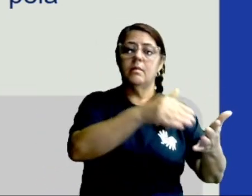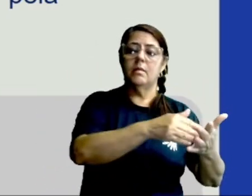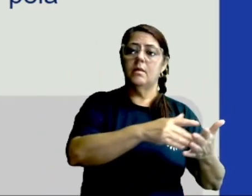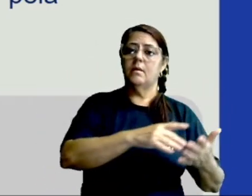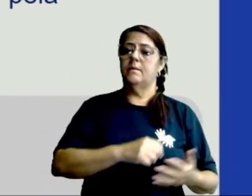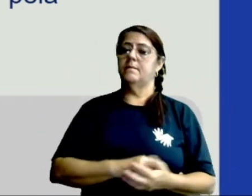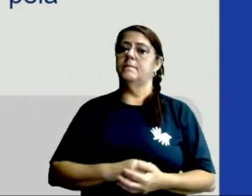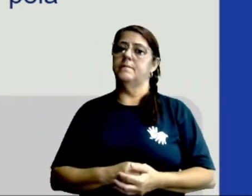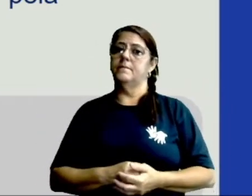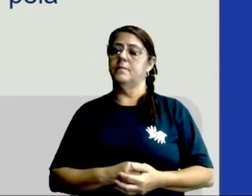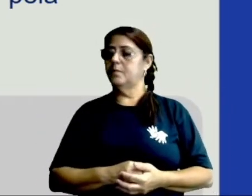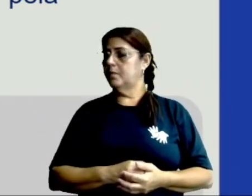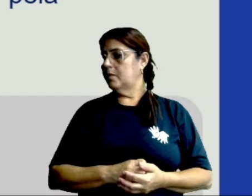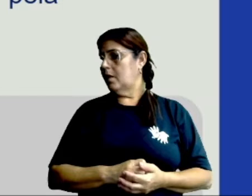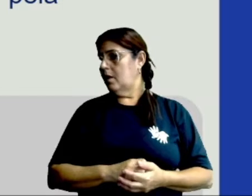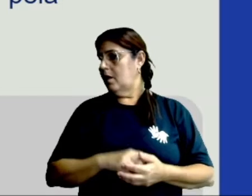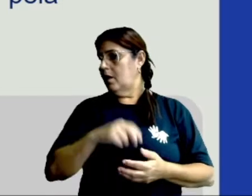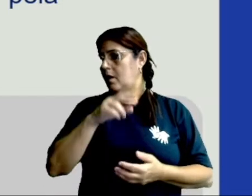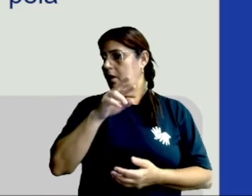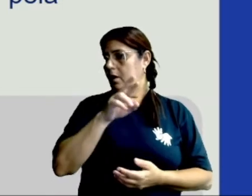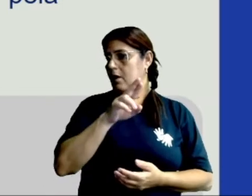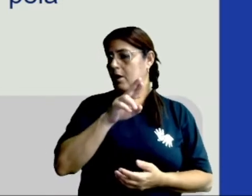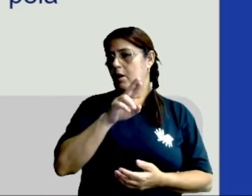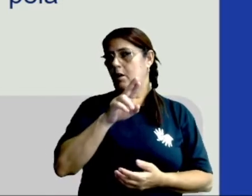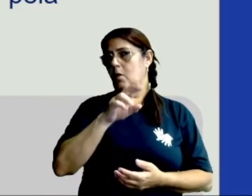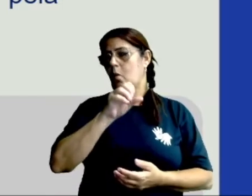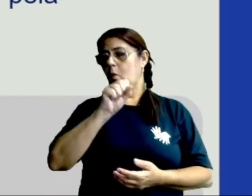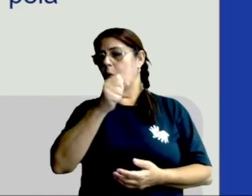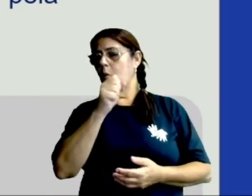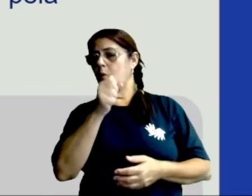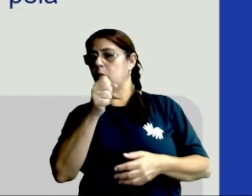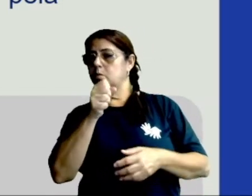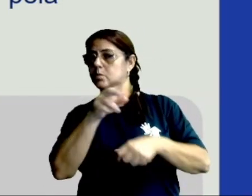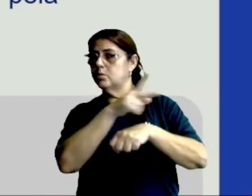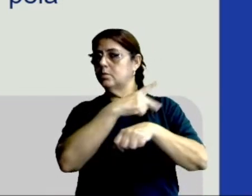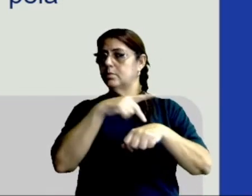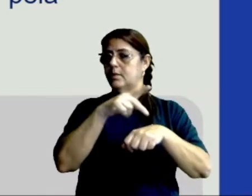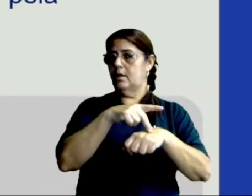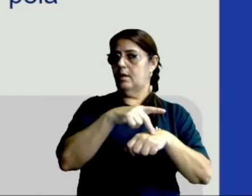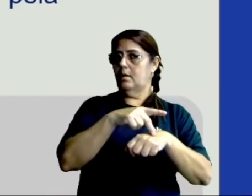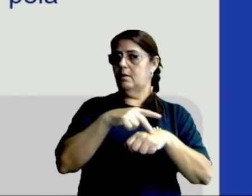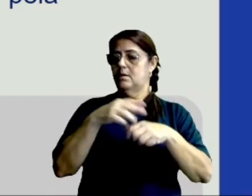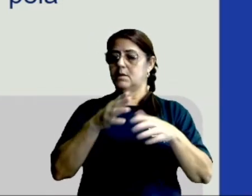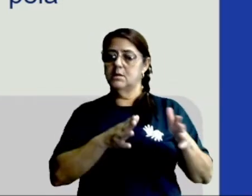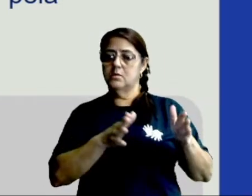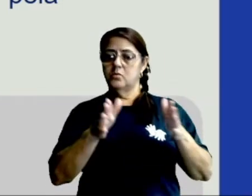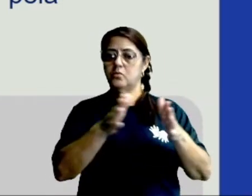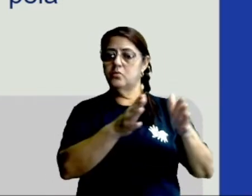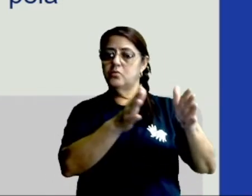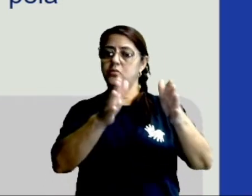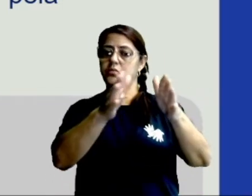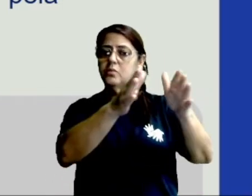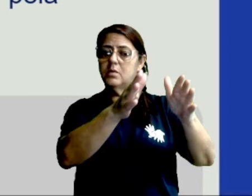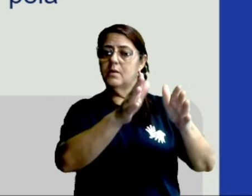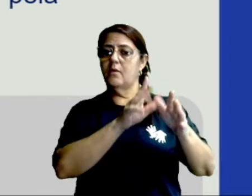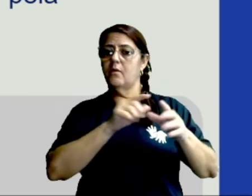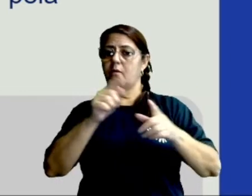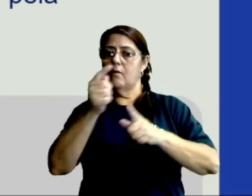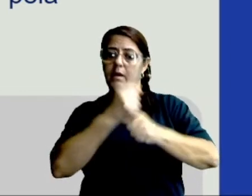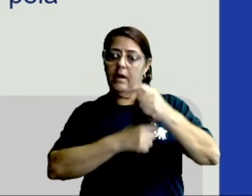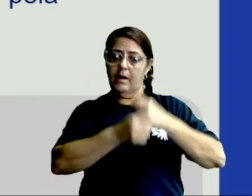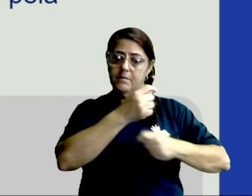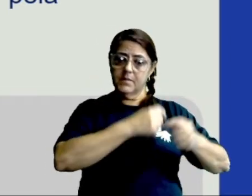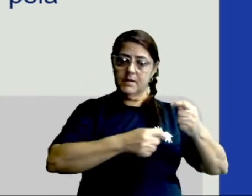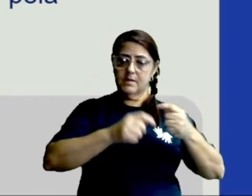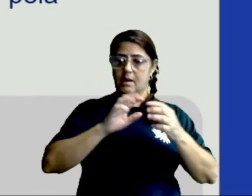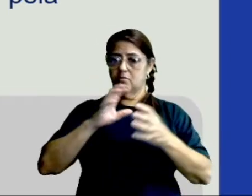O Danúbio atravessa 8 países, né? Então é uma importante rota de comércio, né, ligando várias capitais também. E o